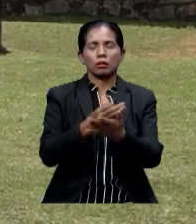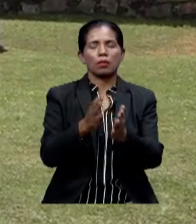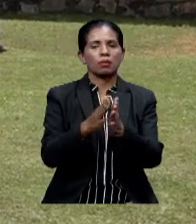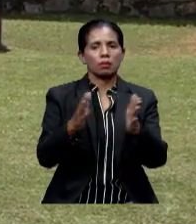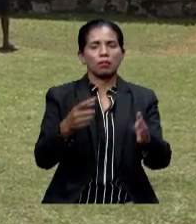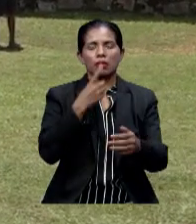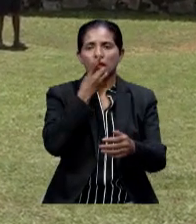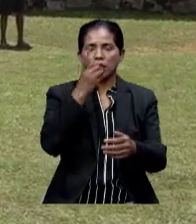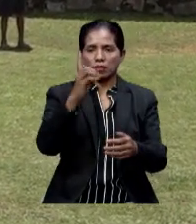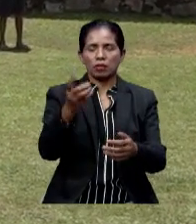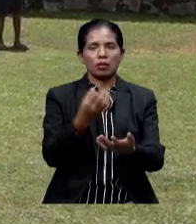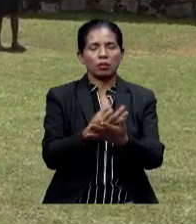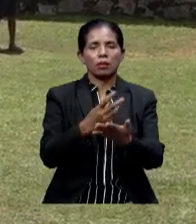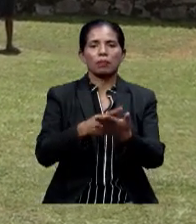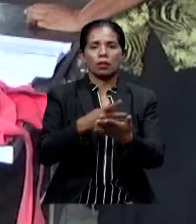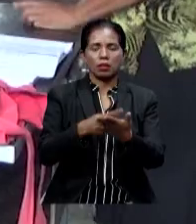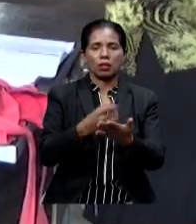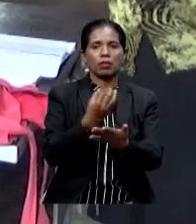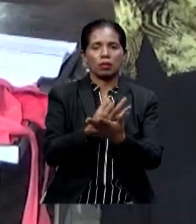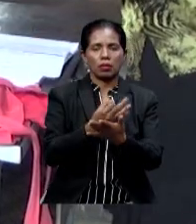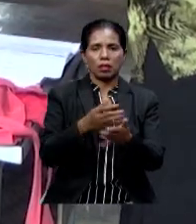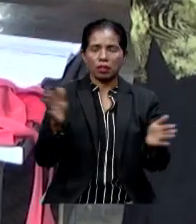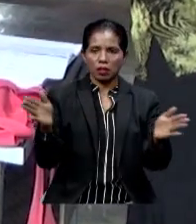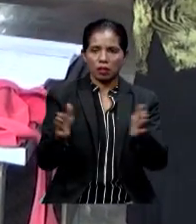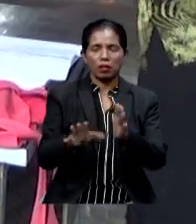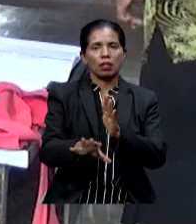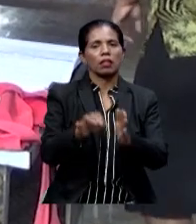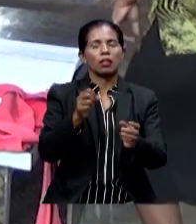bem declara fundo para o projeto nem montante que não